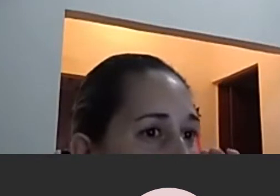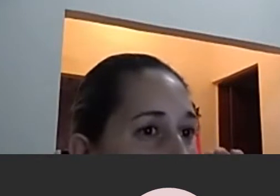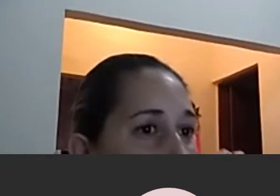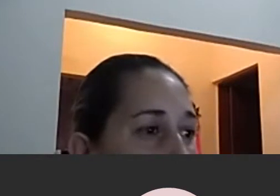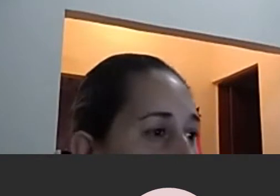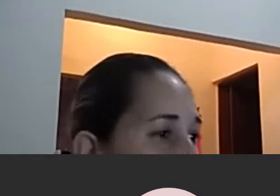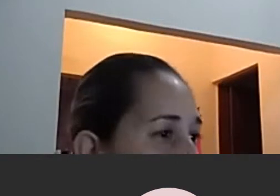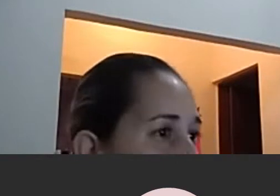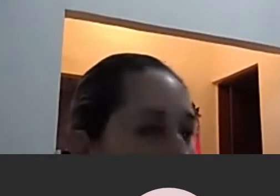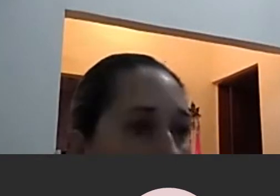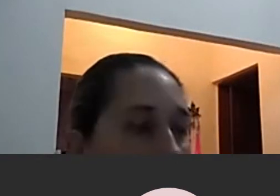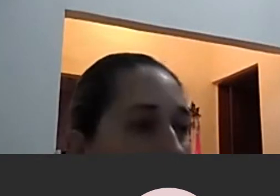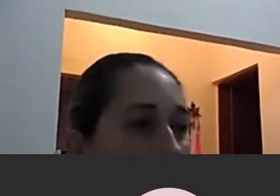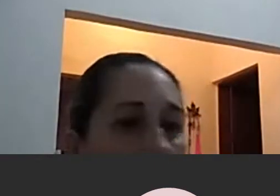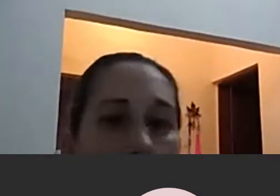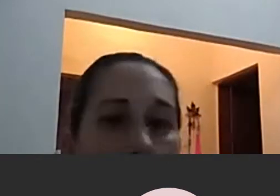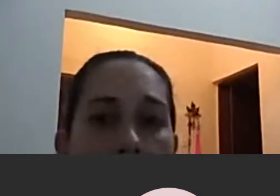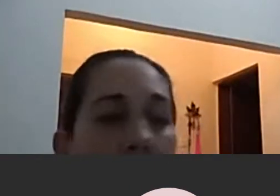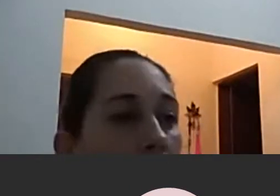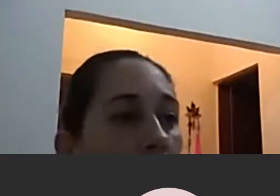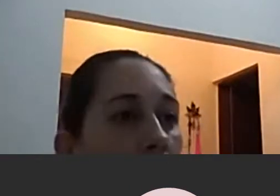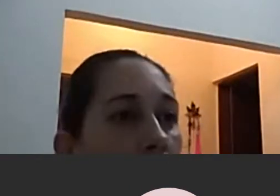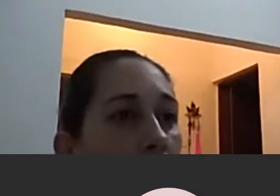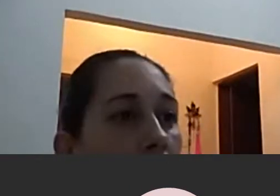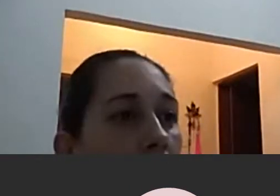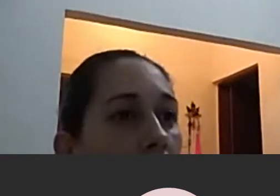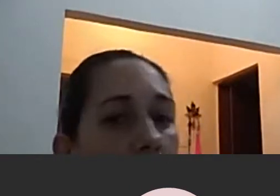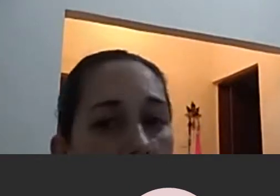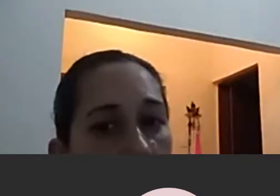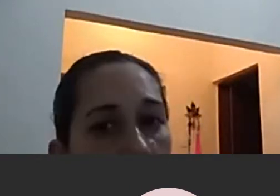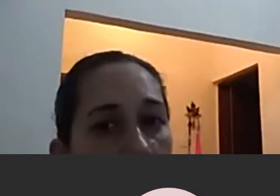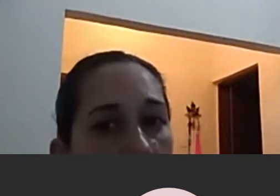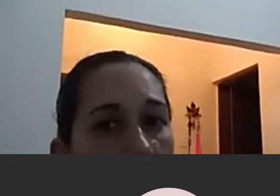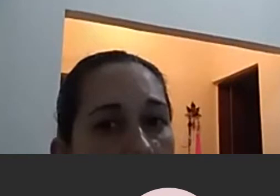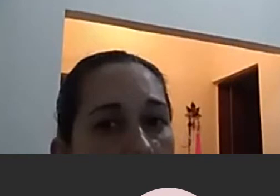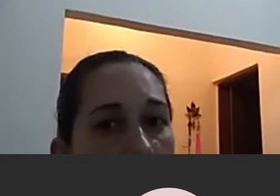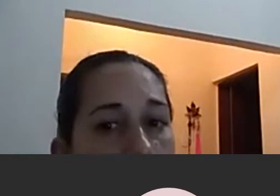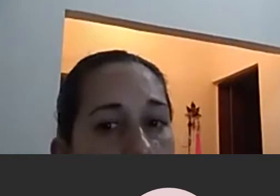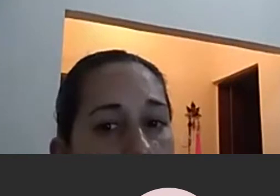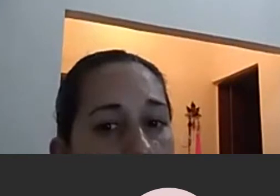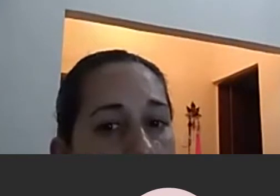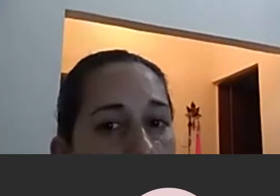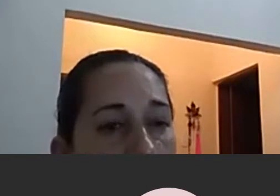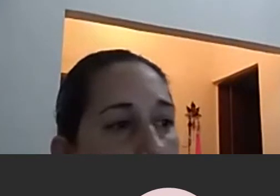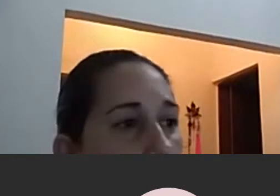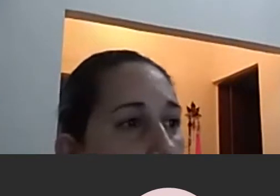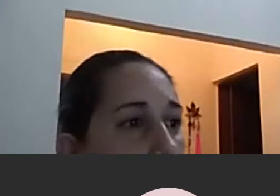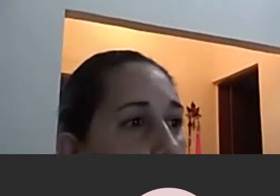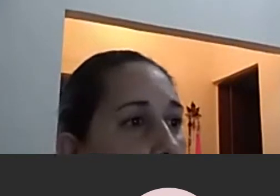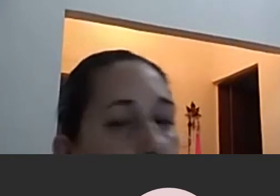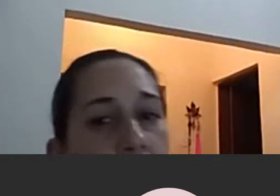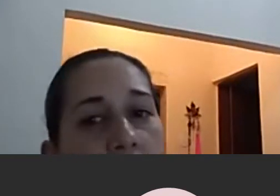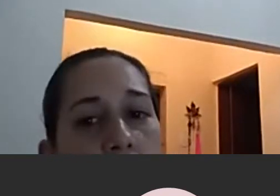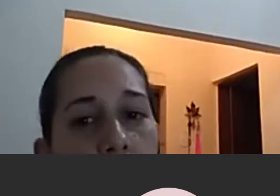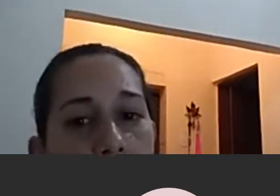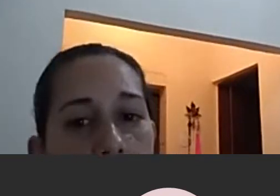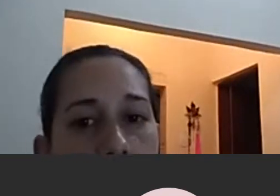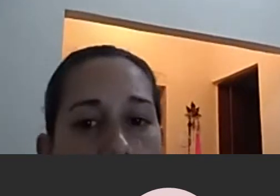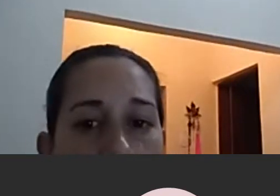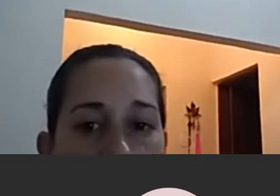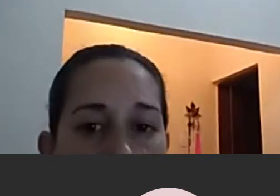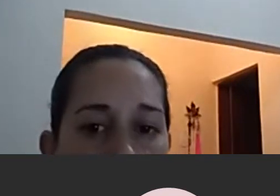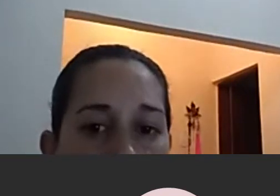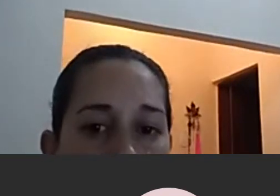Veja se aparece para vocês aí. Tem a opção do chat no meio da tela de vocês. Eu já consegui instalar o PDF já.